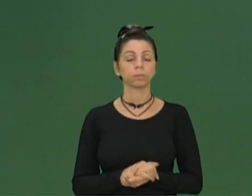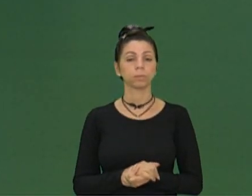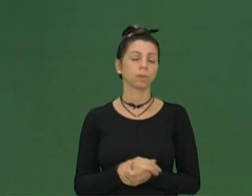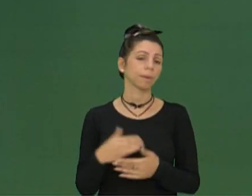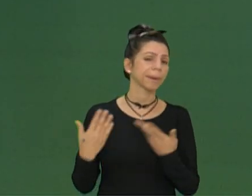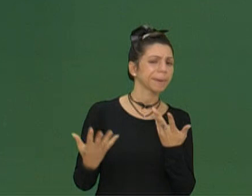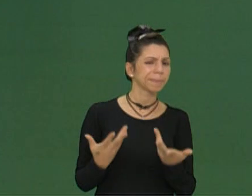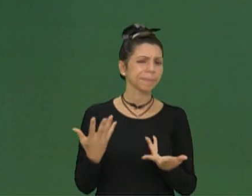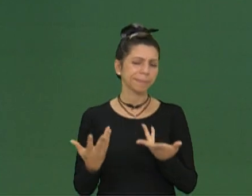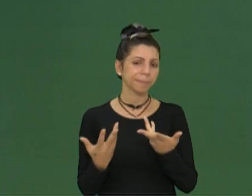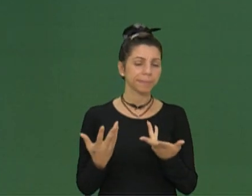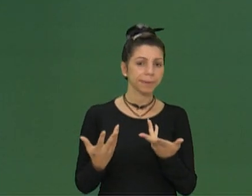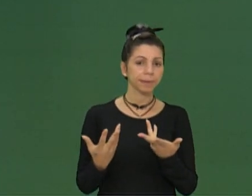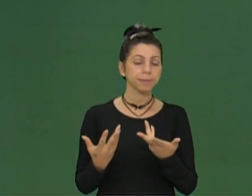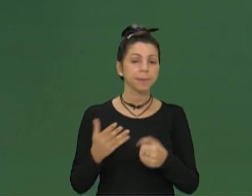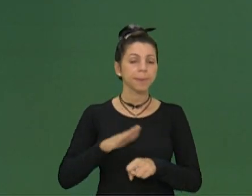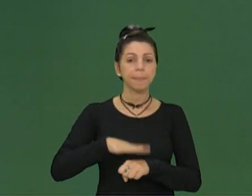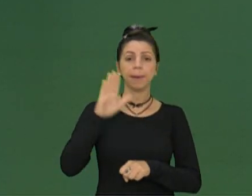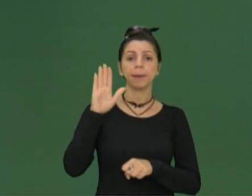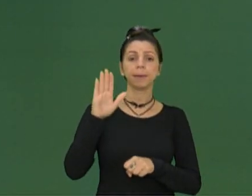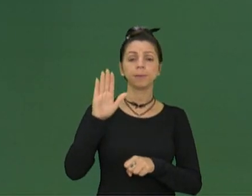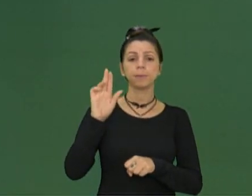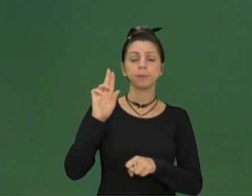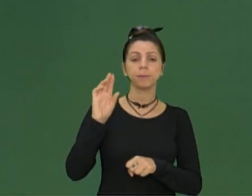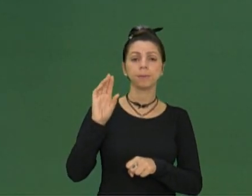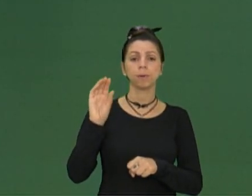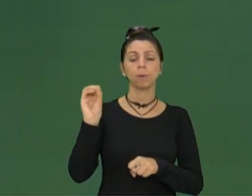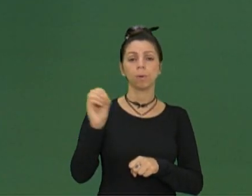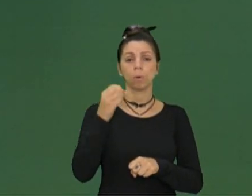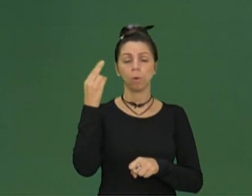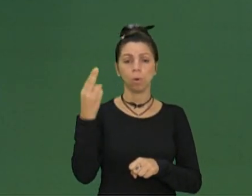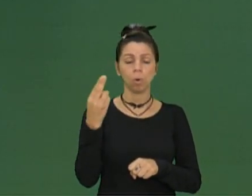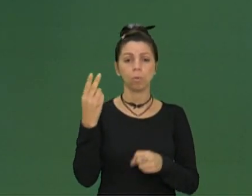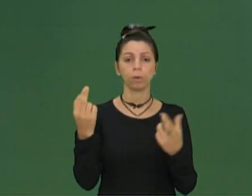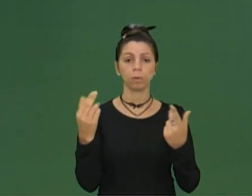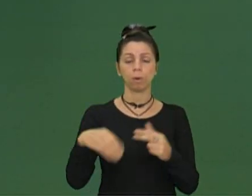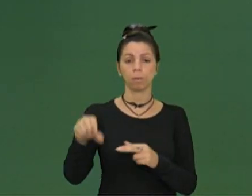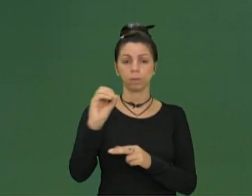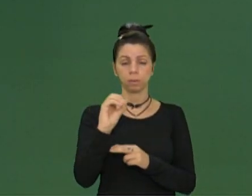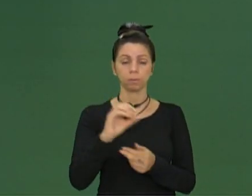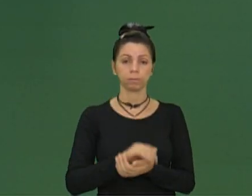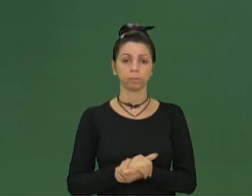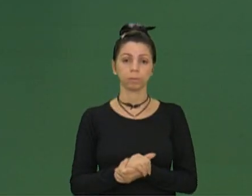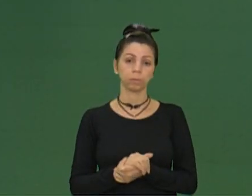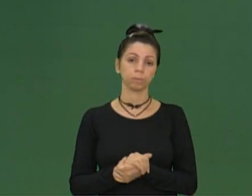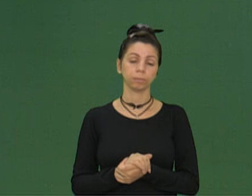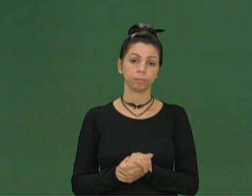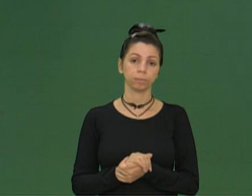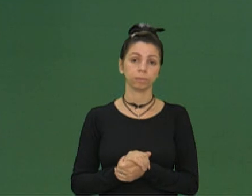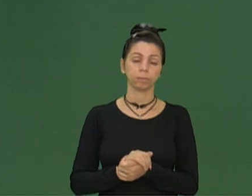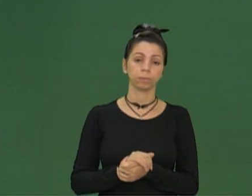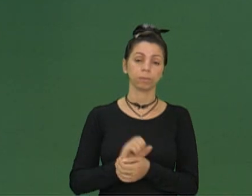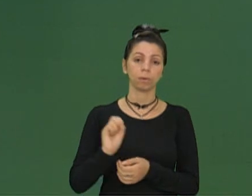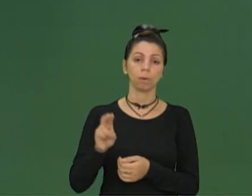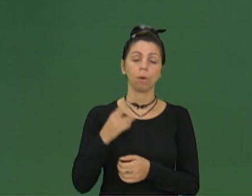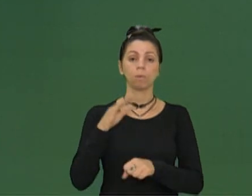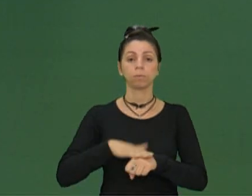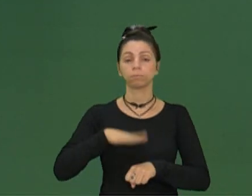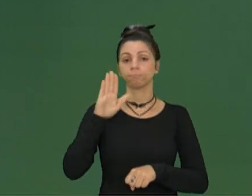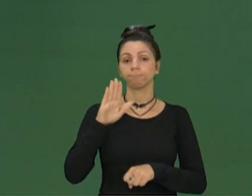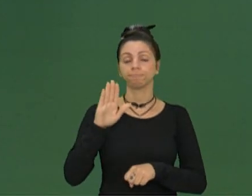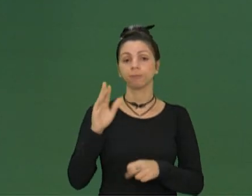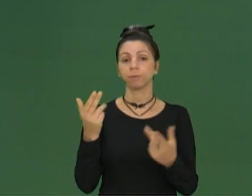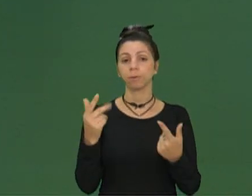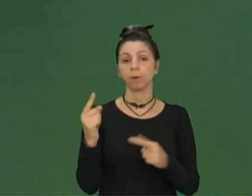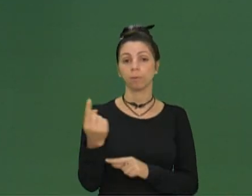mas qual é a minha condição de existência? X maior ou igual a 1. E como que pode